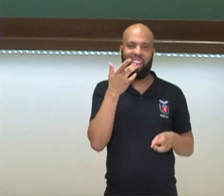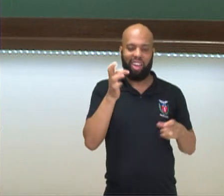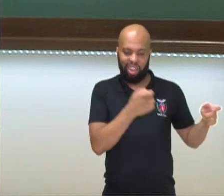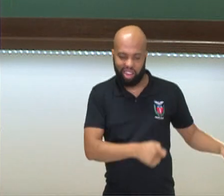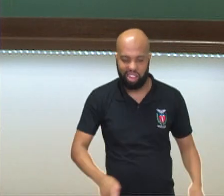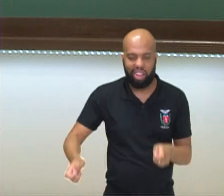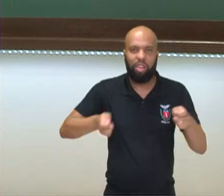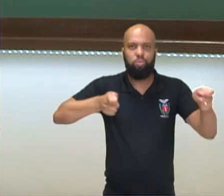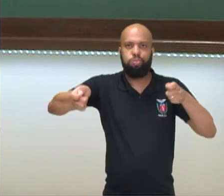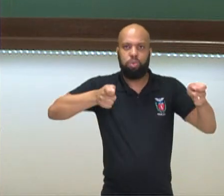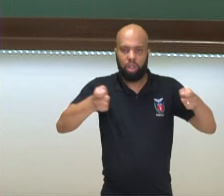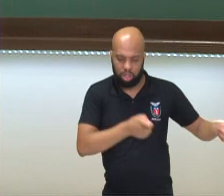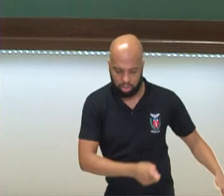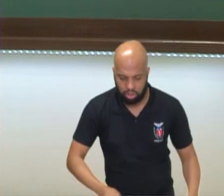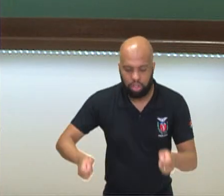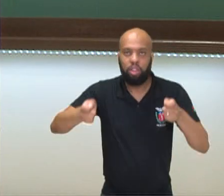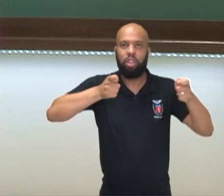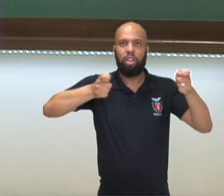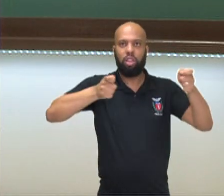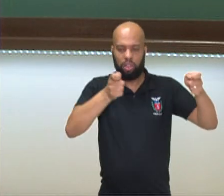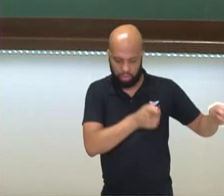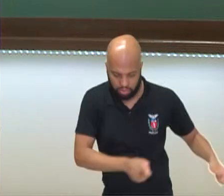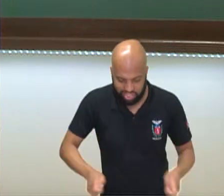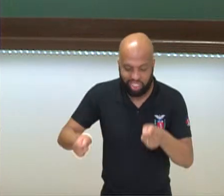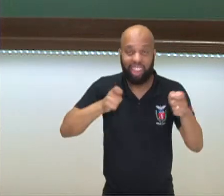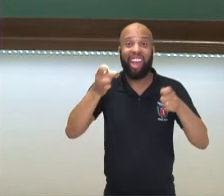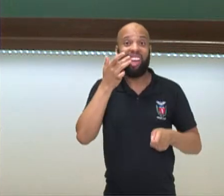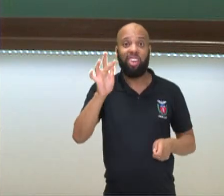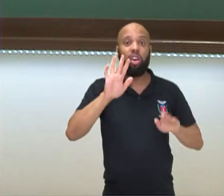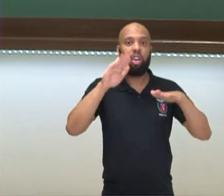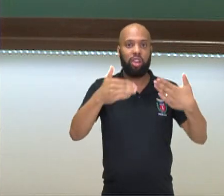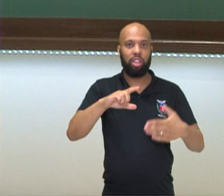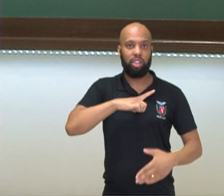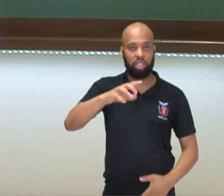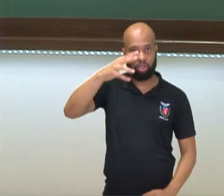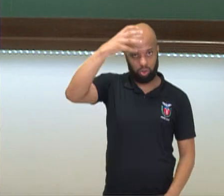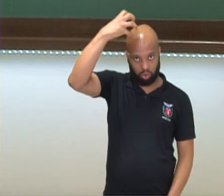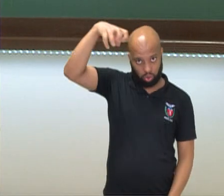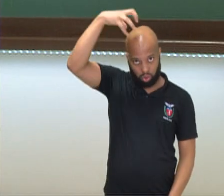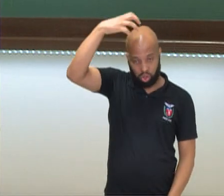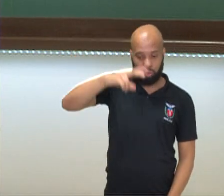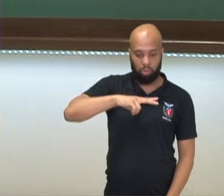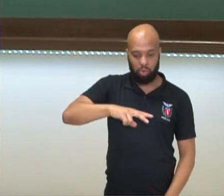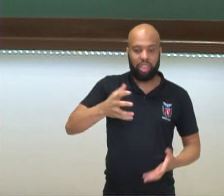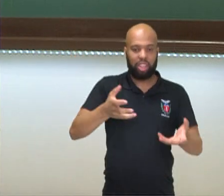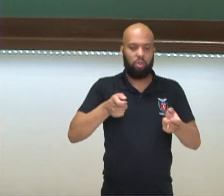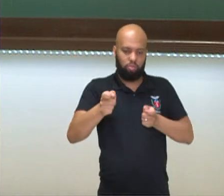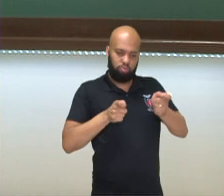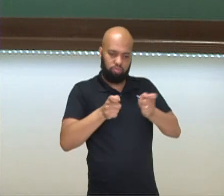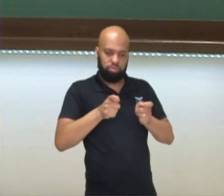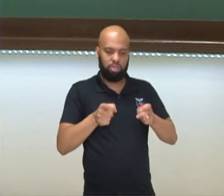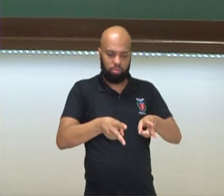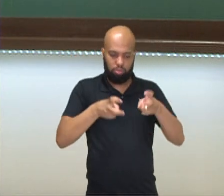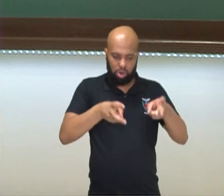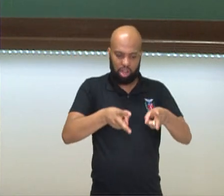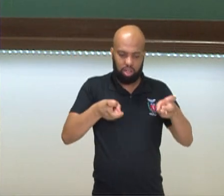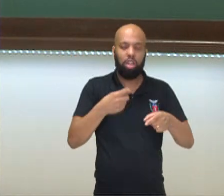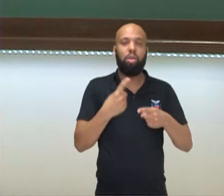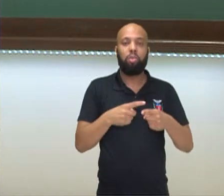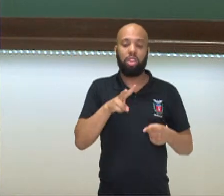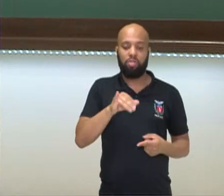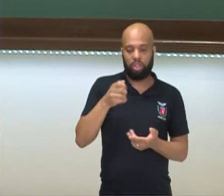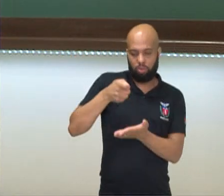muito ouro sendo encontrado, a coroa portuguesa vai tentar controlar mais essa exploração. Inicialmente ela vai